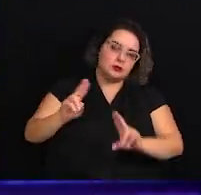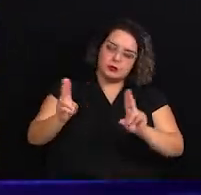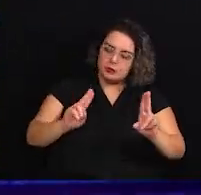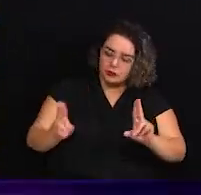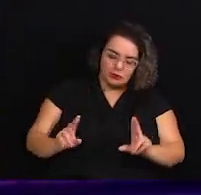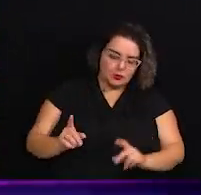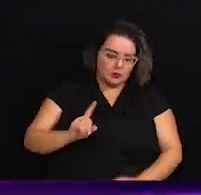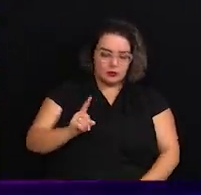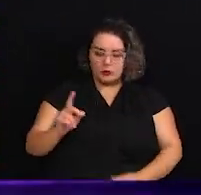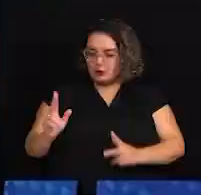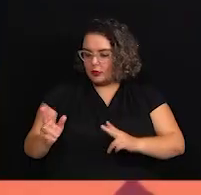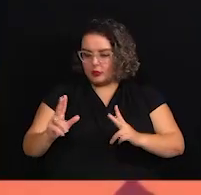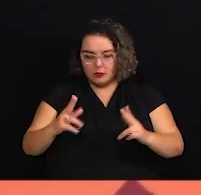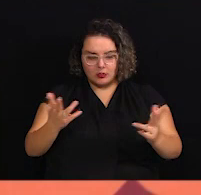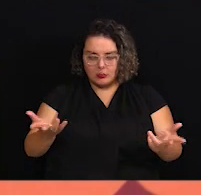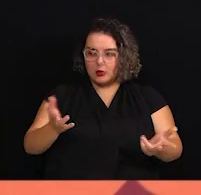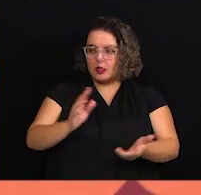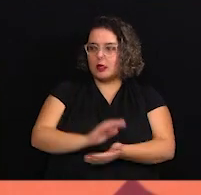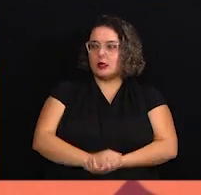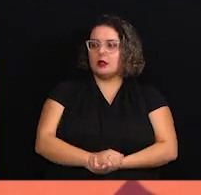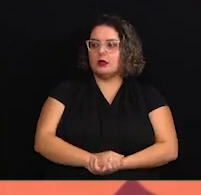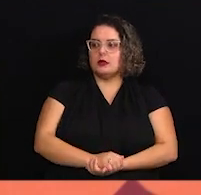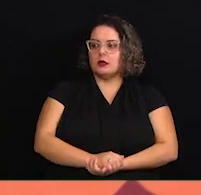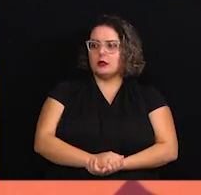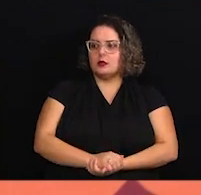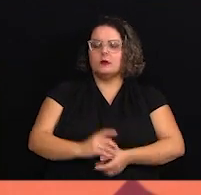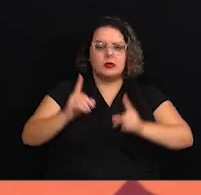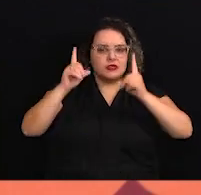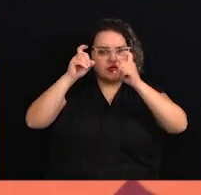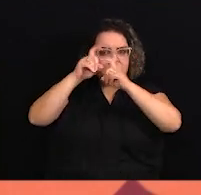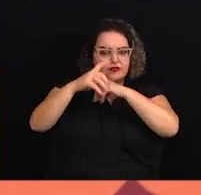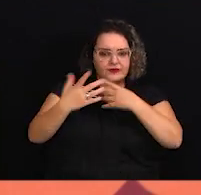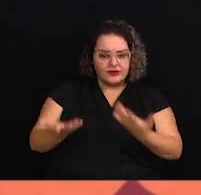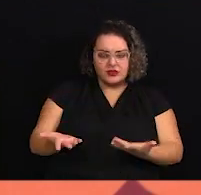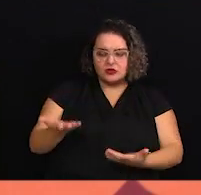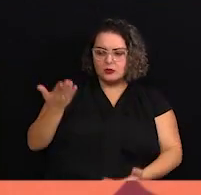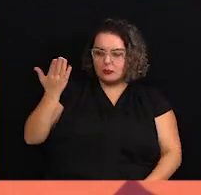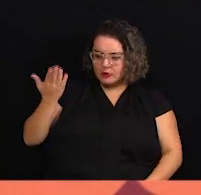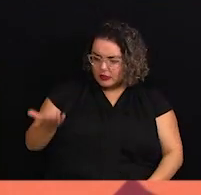os mesmos. E foi difícil para você